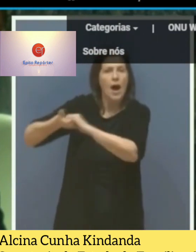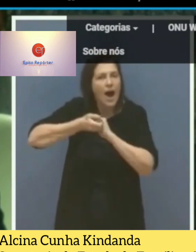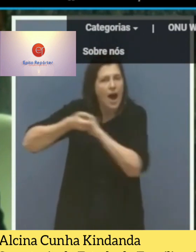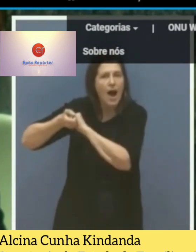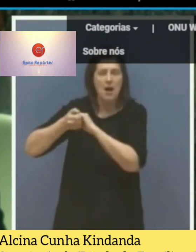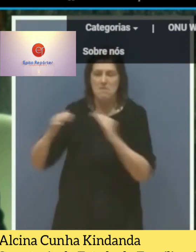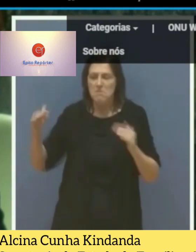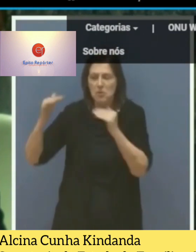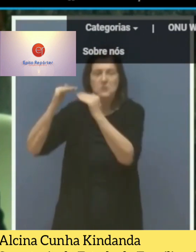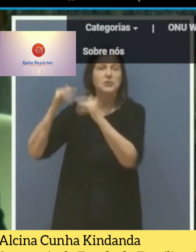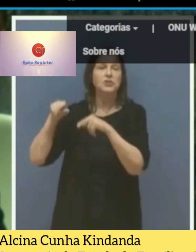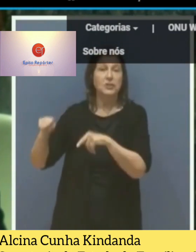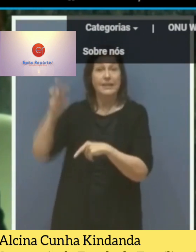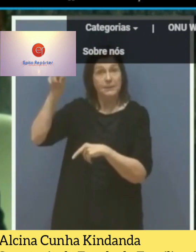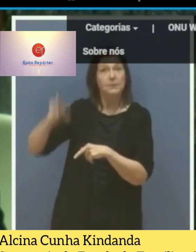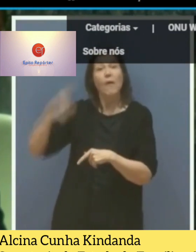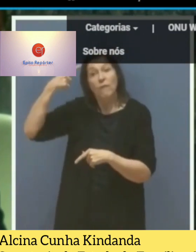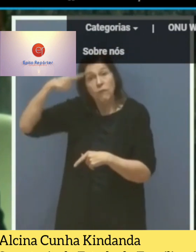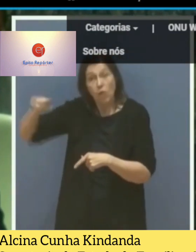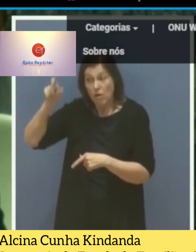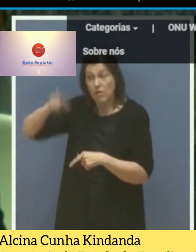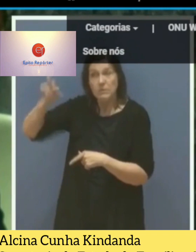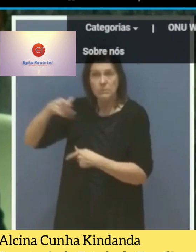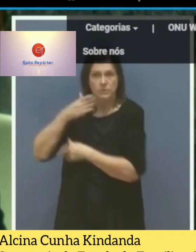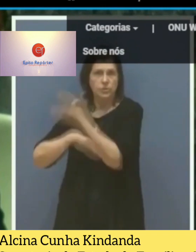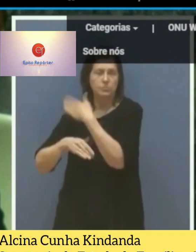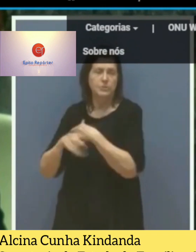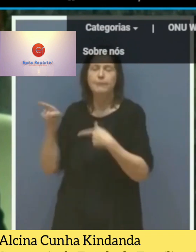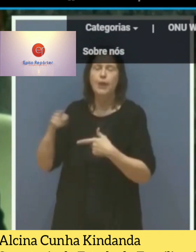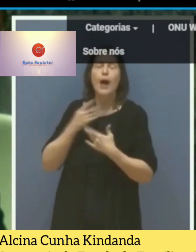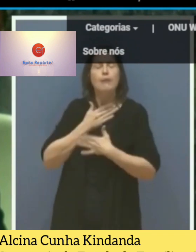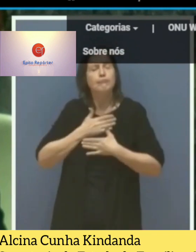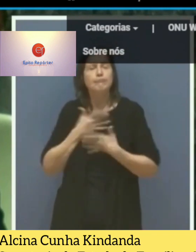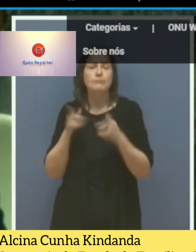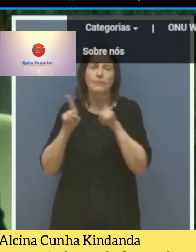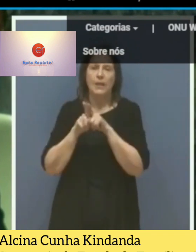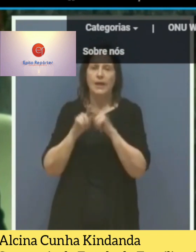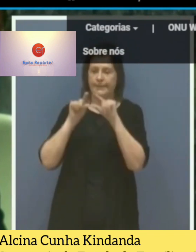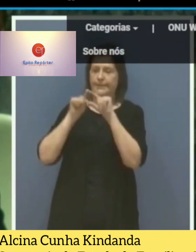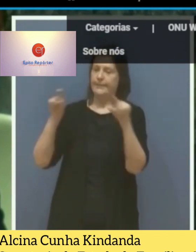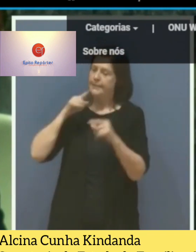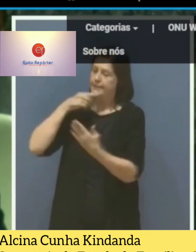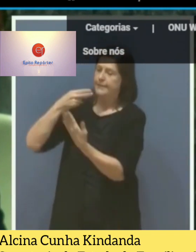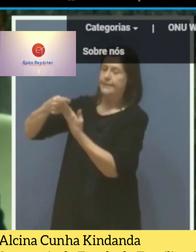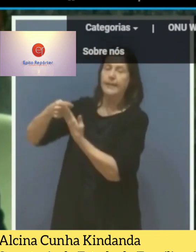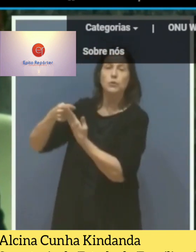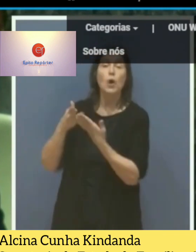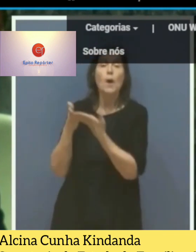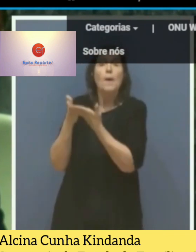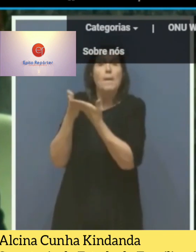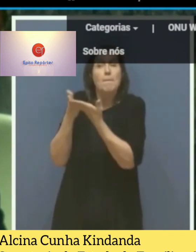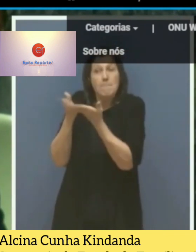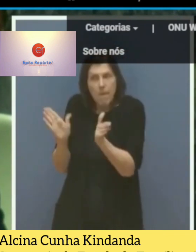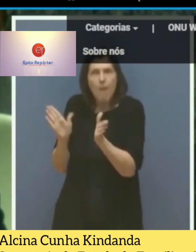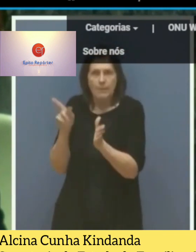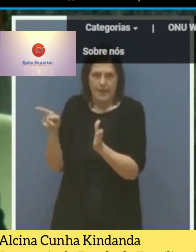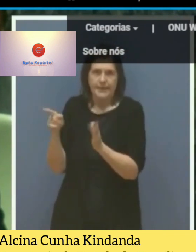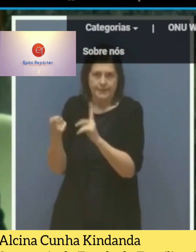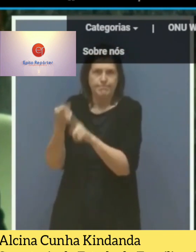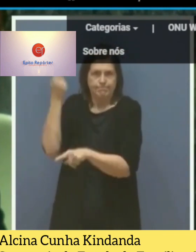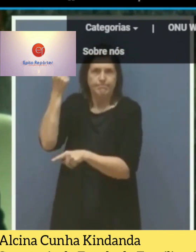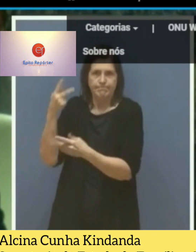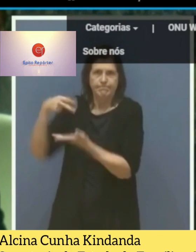particularmente aquelas que gozam de estatuto de utilidade pública através de financiamento Direto das suas atividades